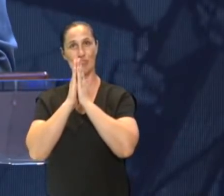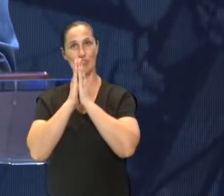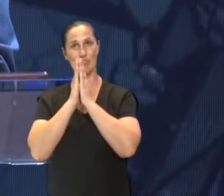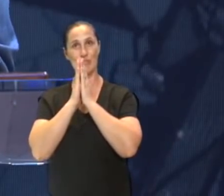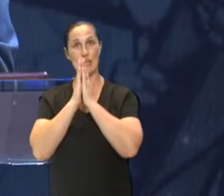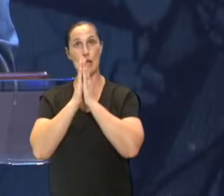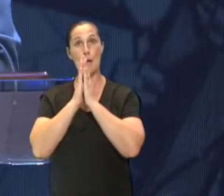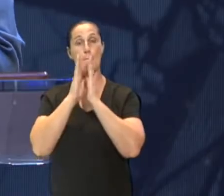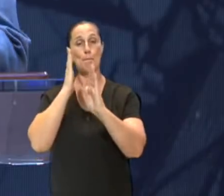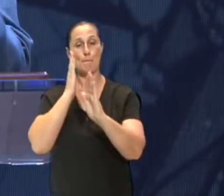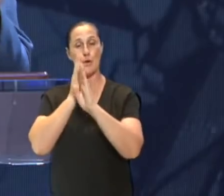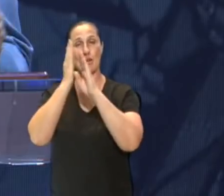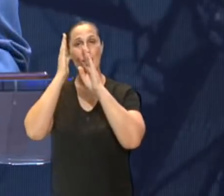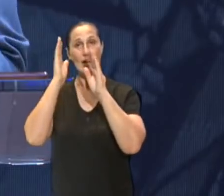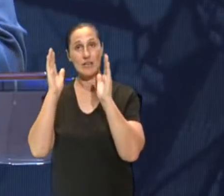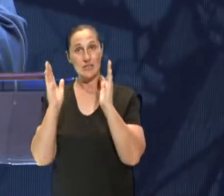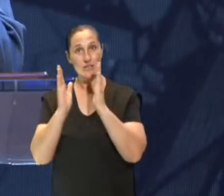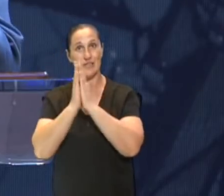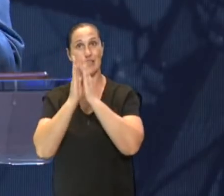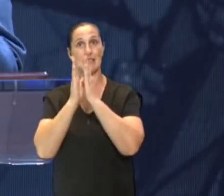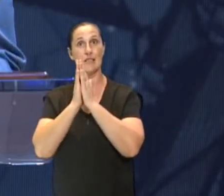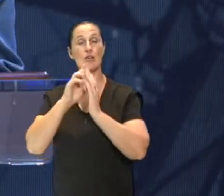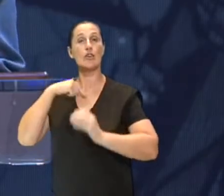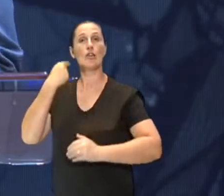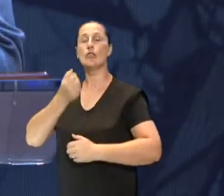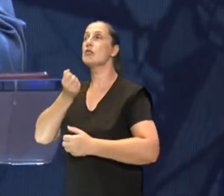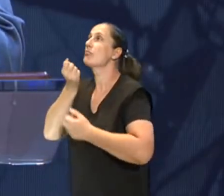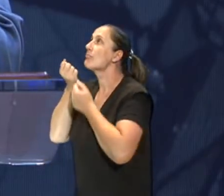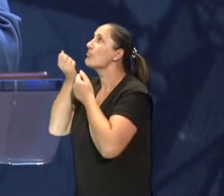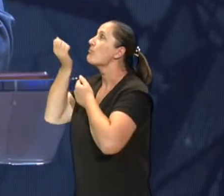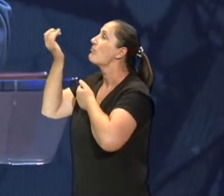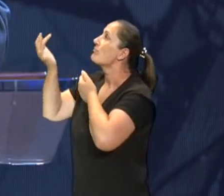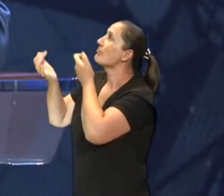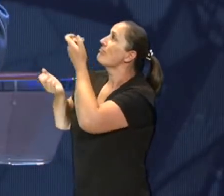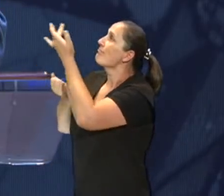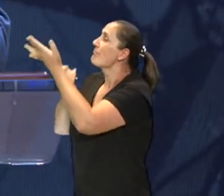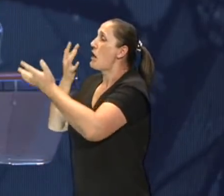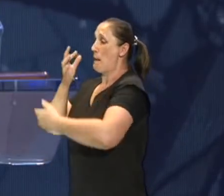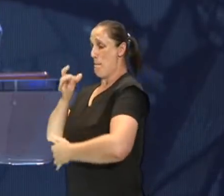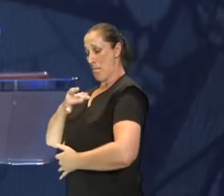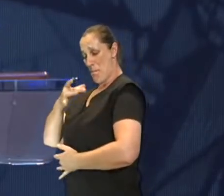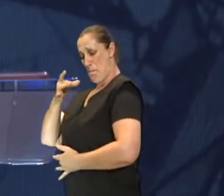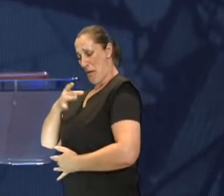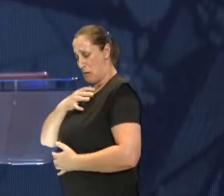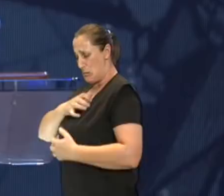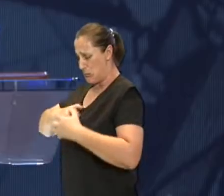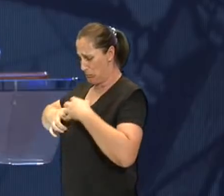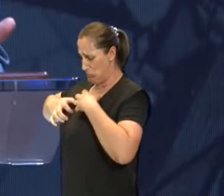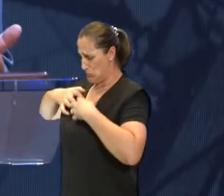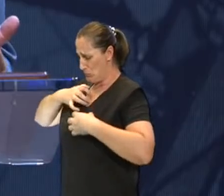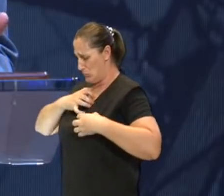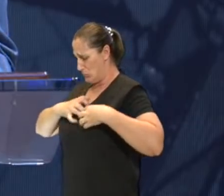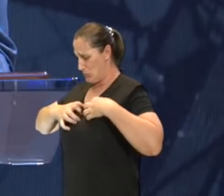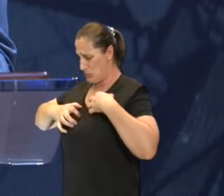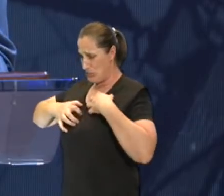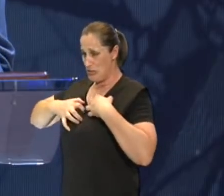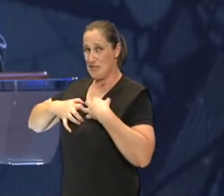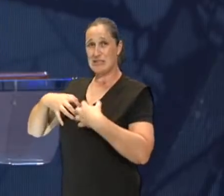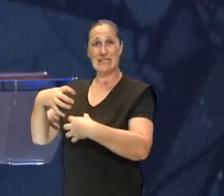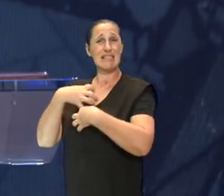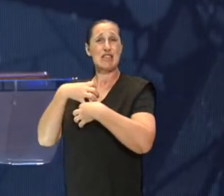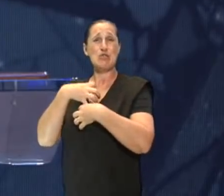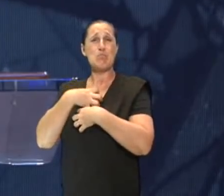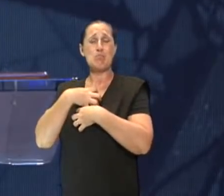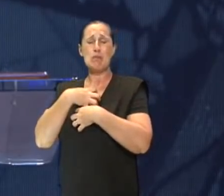diante de Deus os nossos medos, as nossas angústias, os nossos sentimentos mais obscuros.